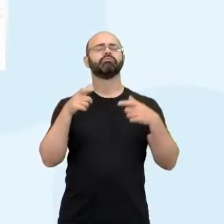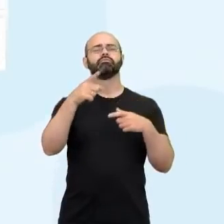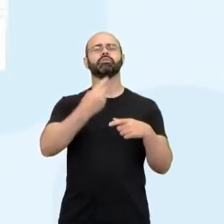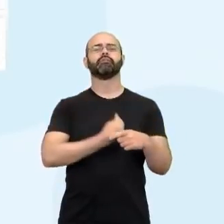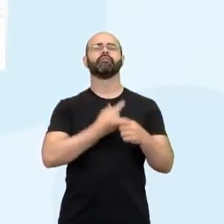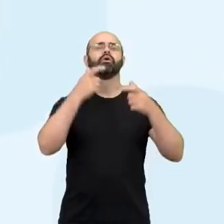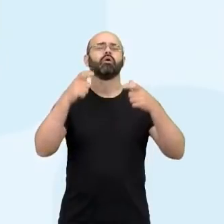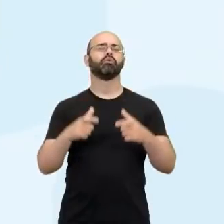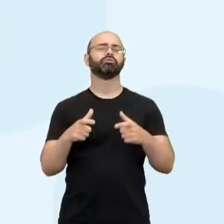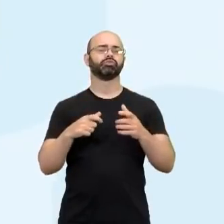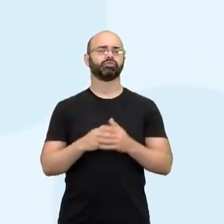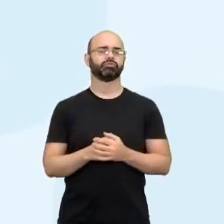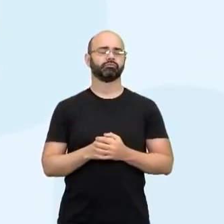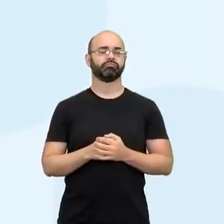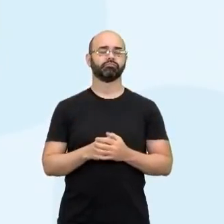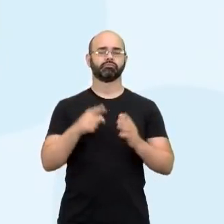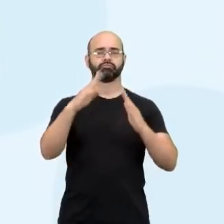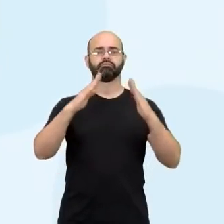live?